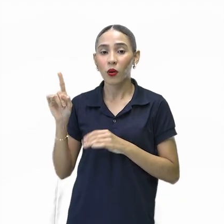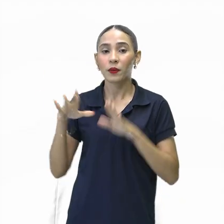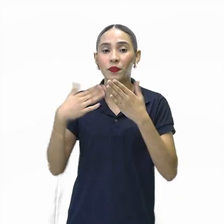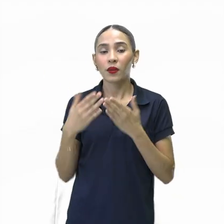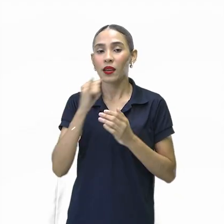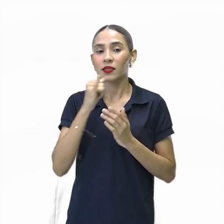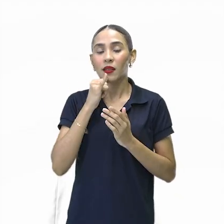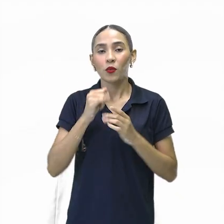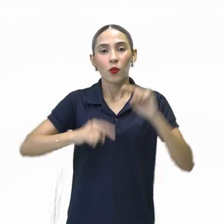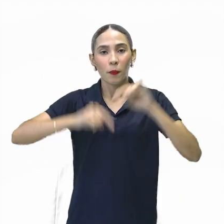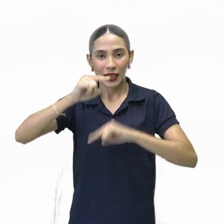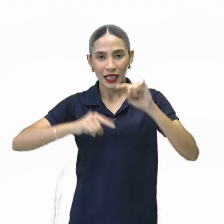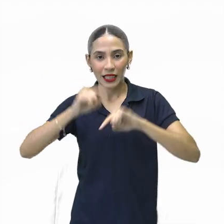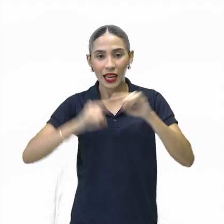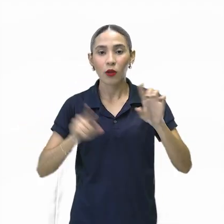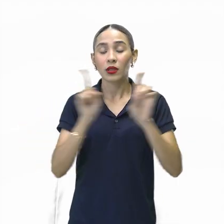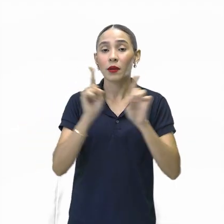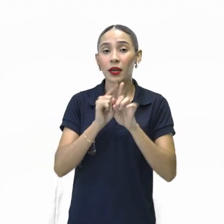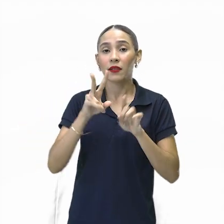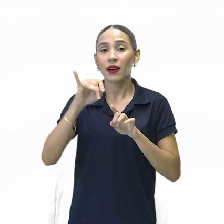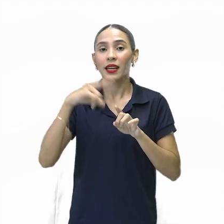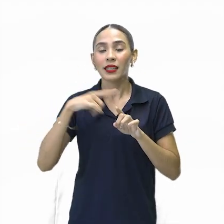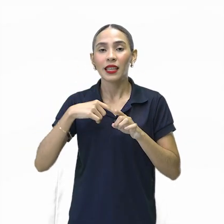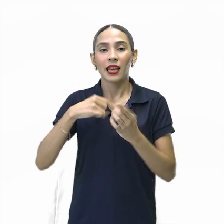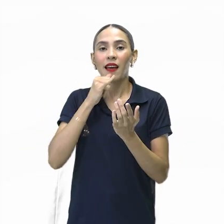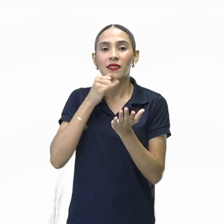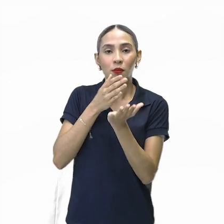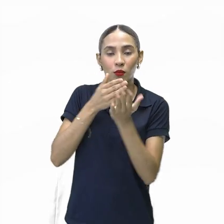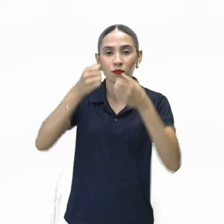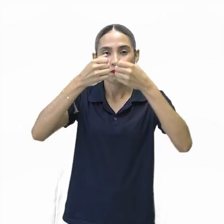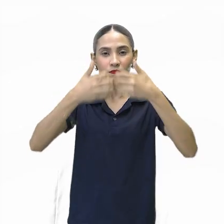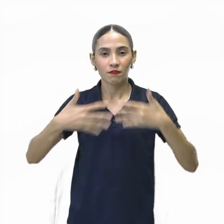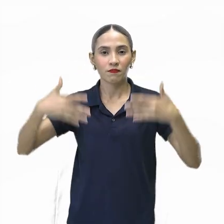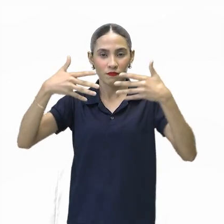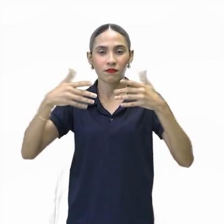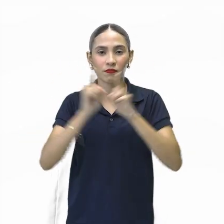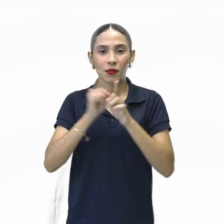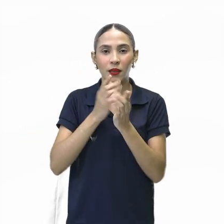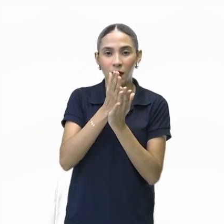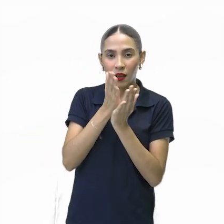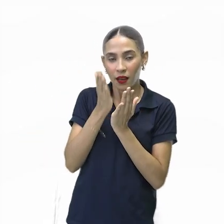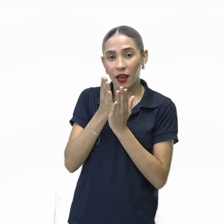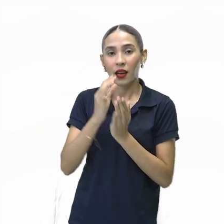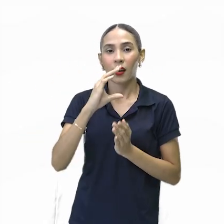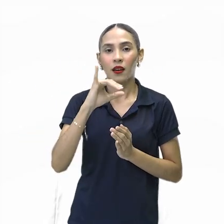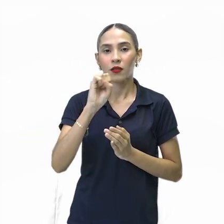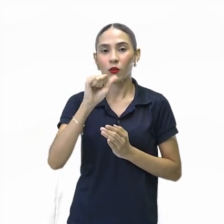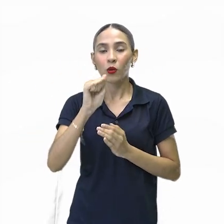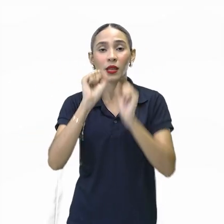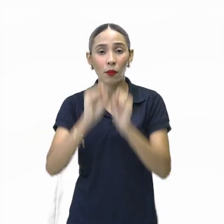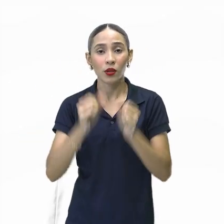eu falo desse objeto, eu também vou ter ramificações dele. Aquela coisa, ela pode